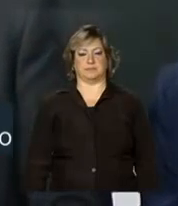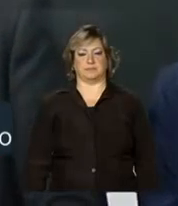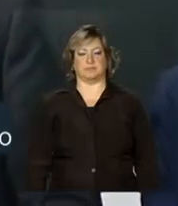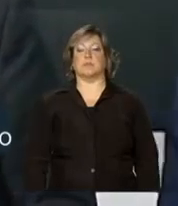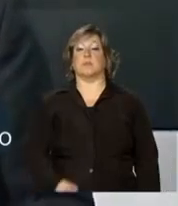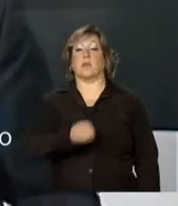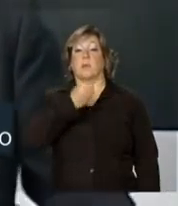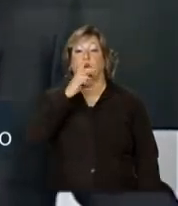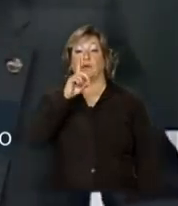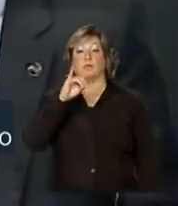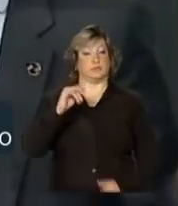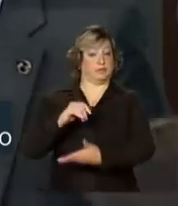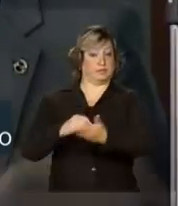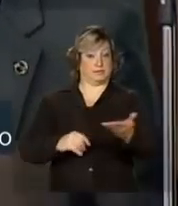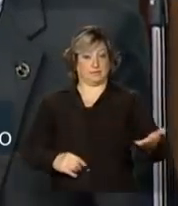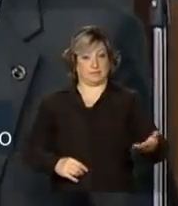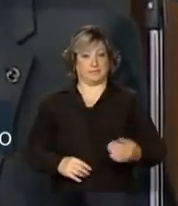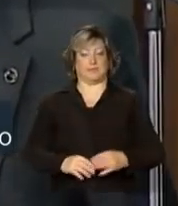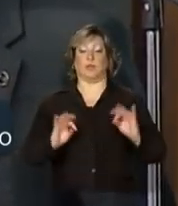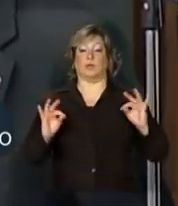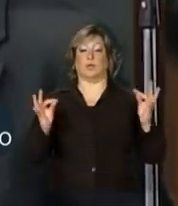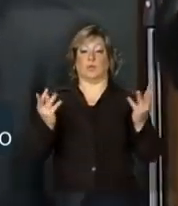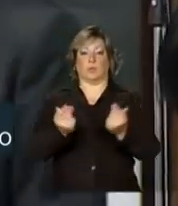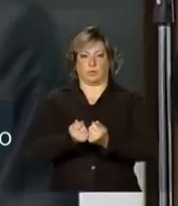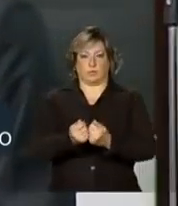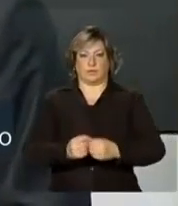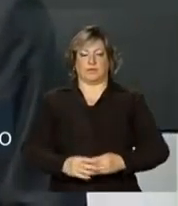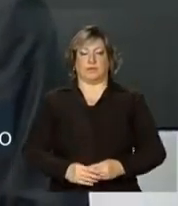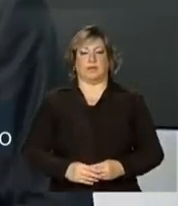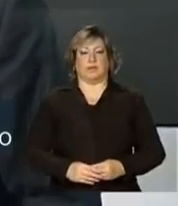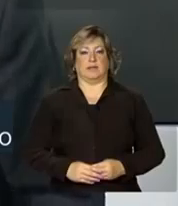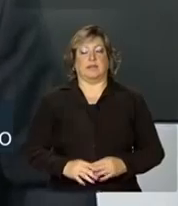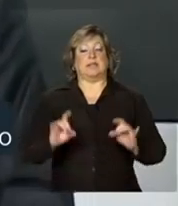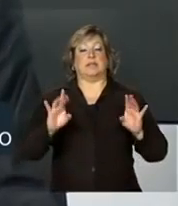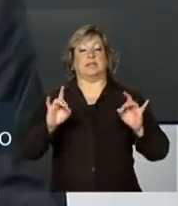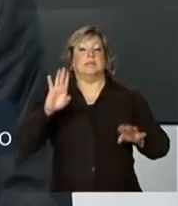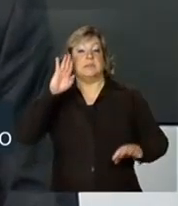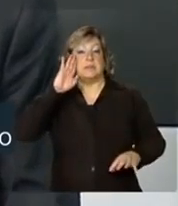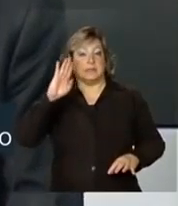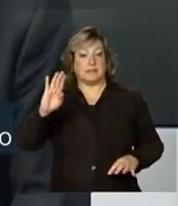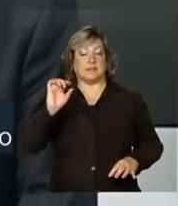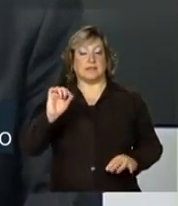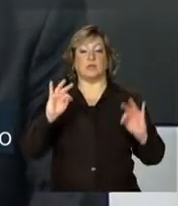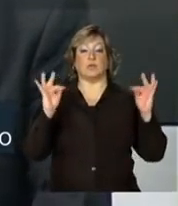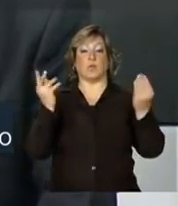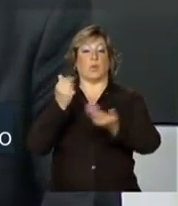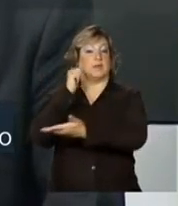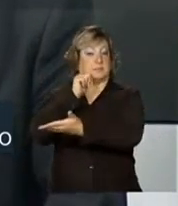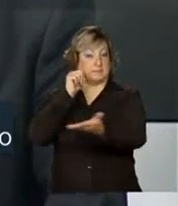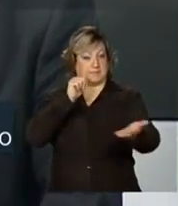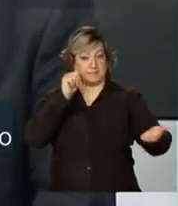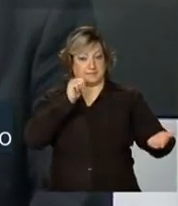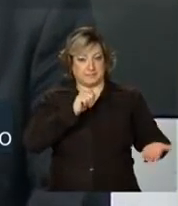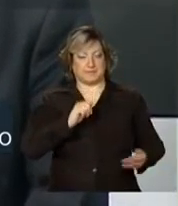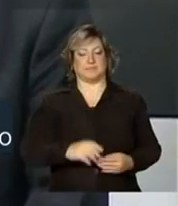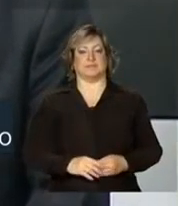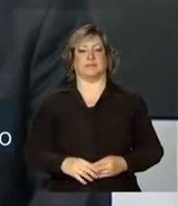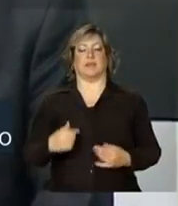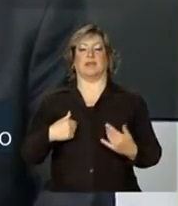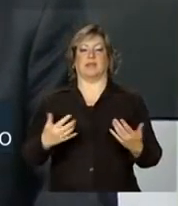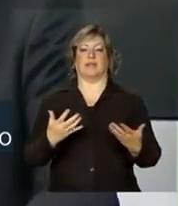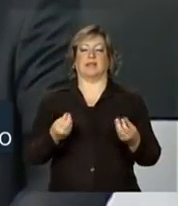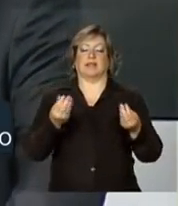Bom dia a todos. E especialmente a todas, queria trazer